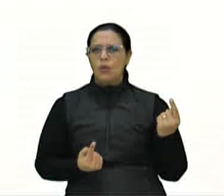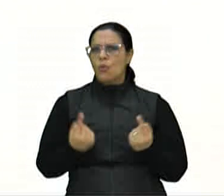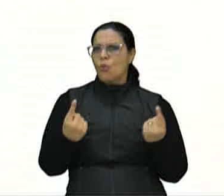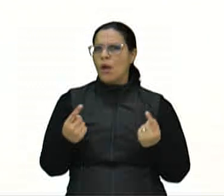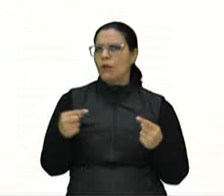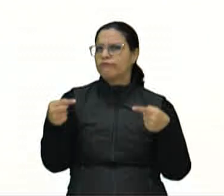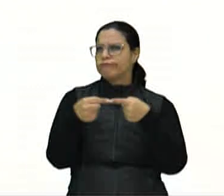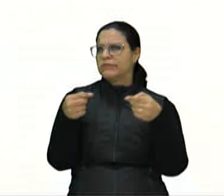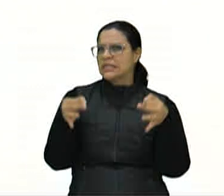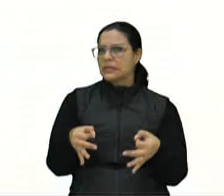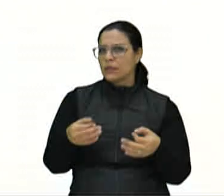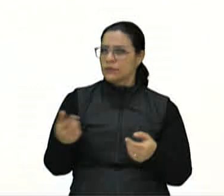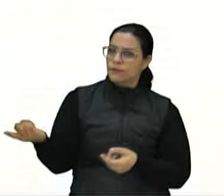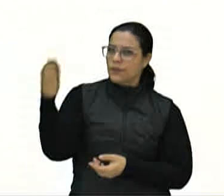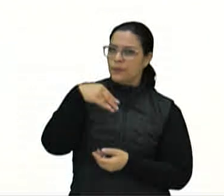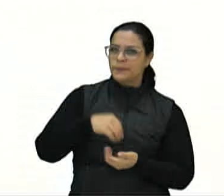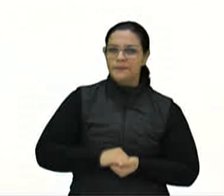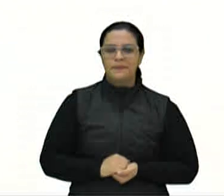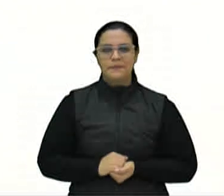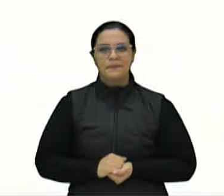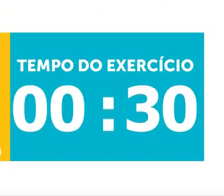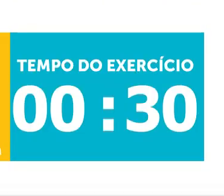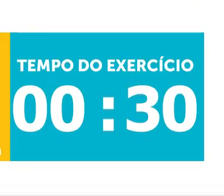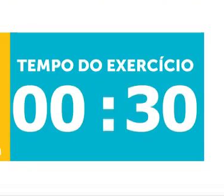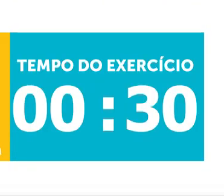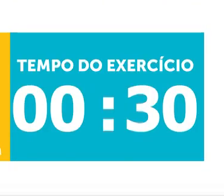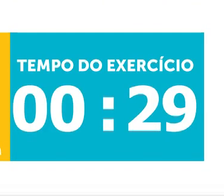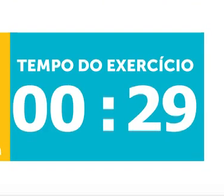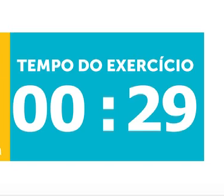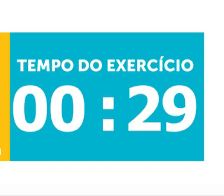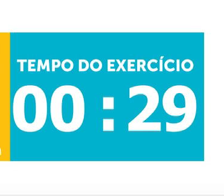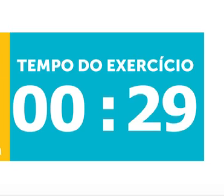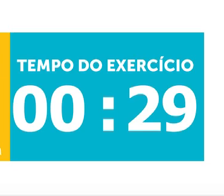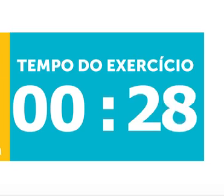ou D. Com você, vamos lá.